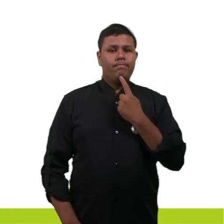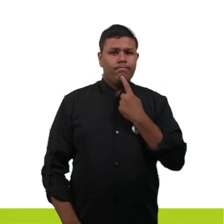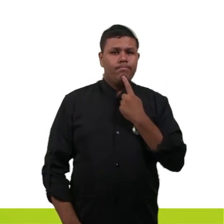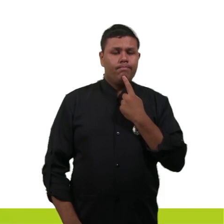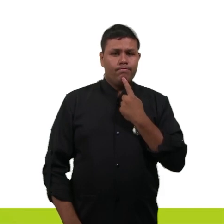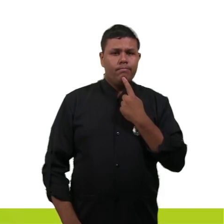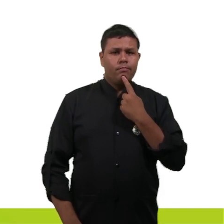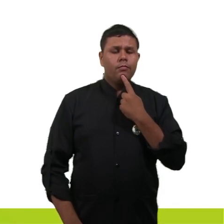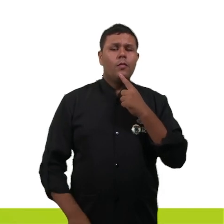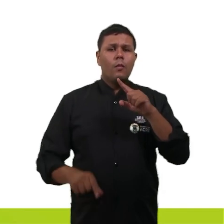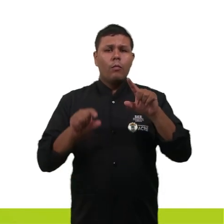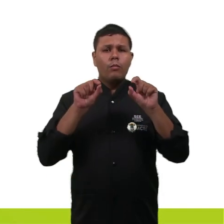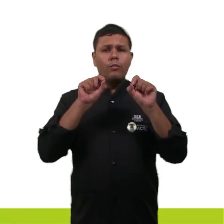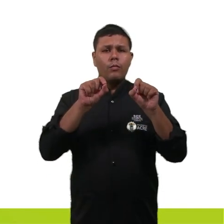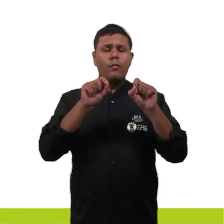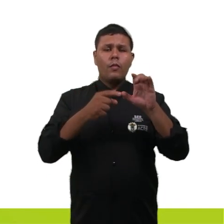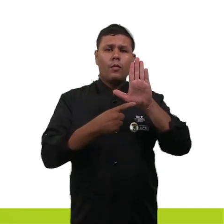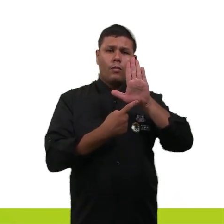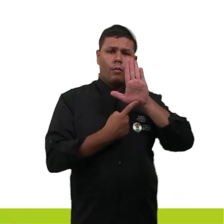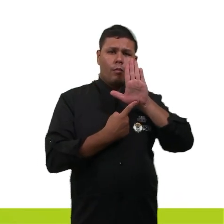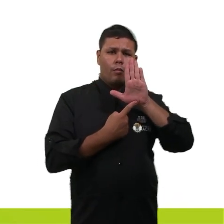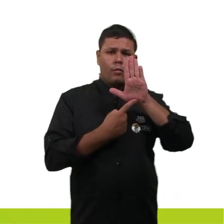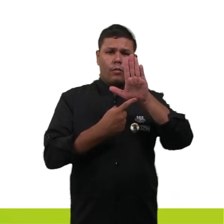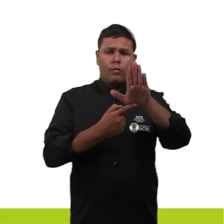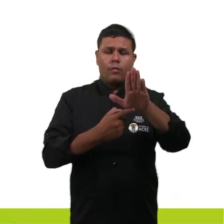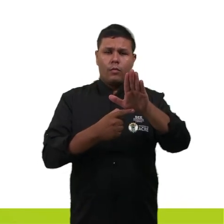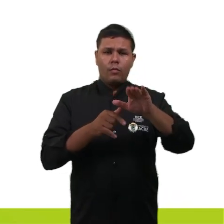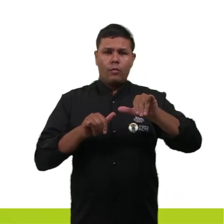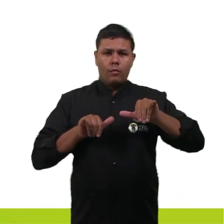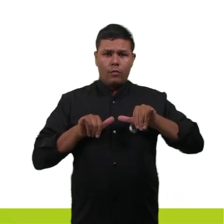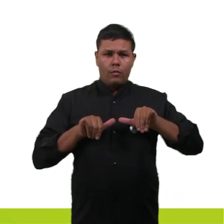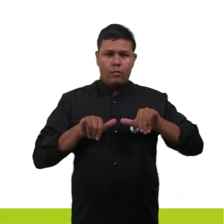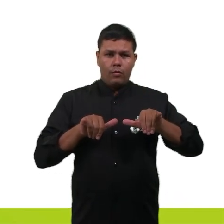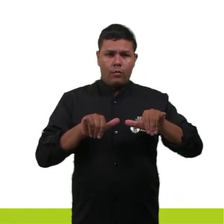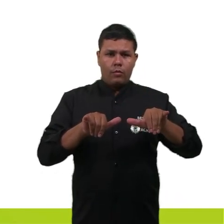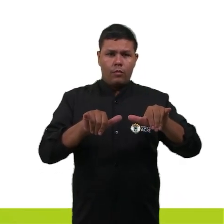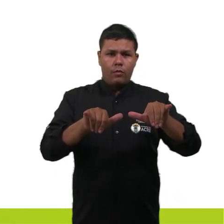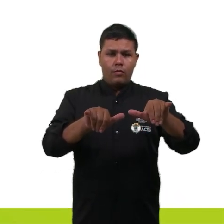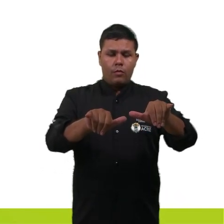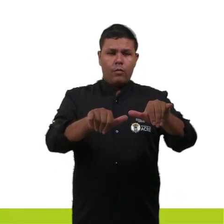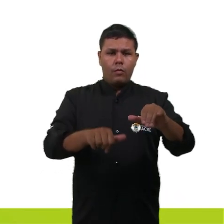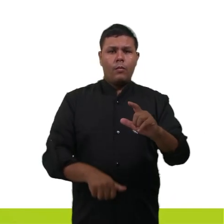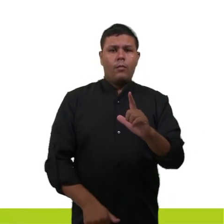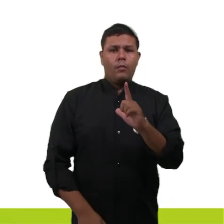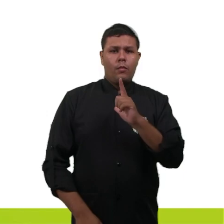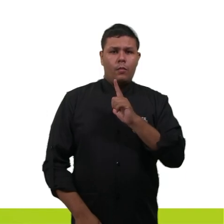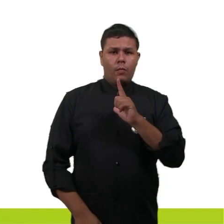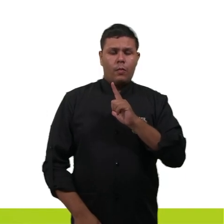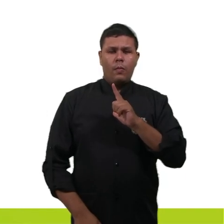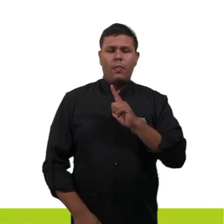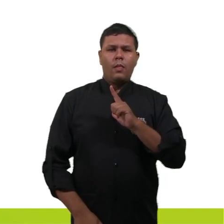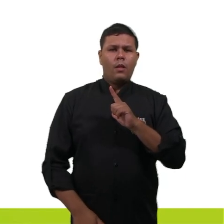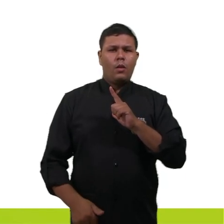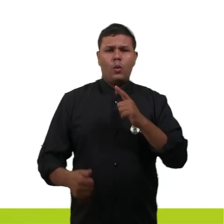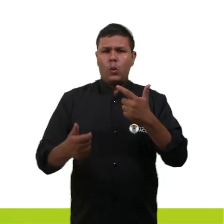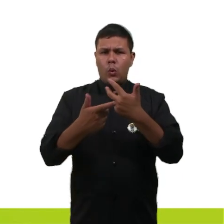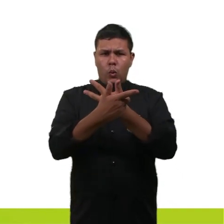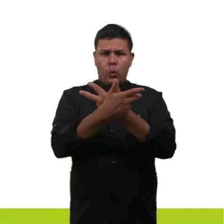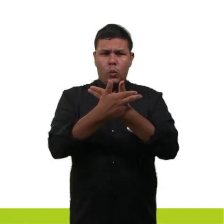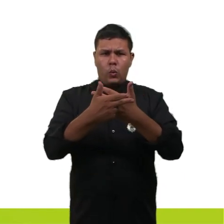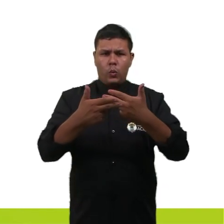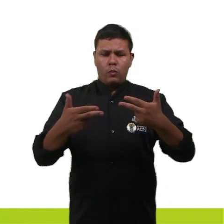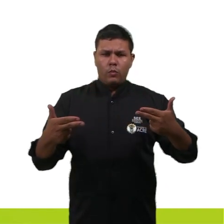tela, essa imagem mostra justamente que nesse supermercado, aqui é fornecido aquilo que muitas vezes chega